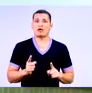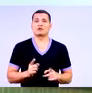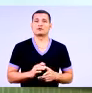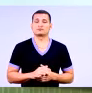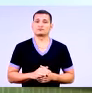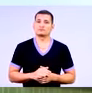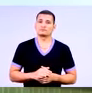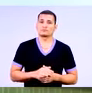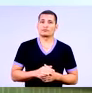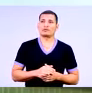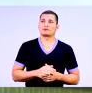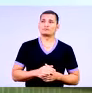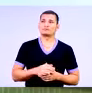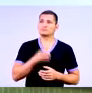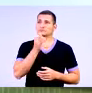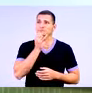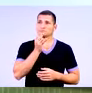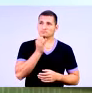que você